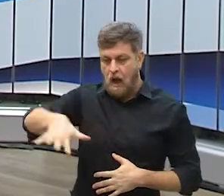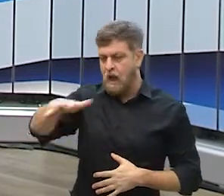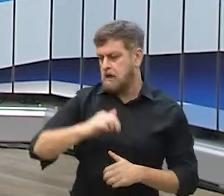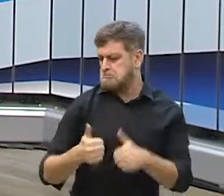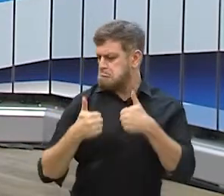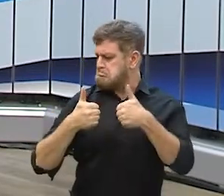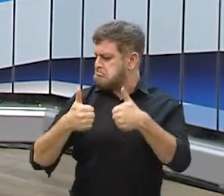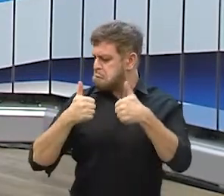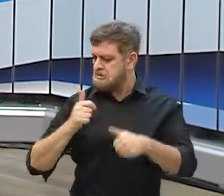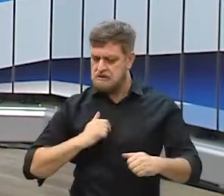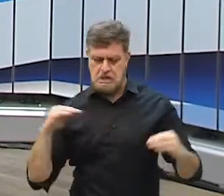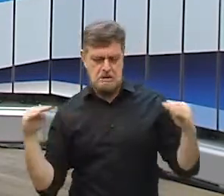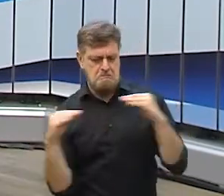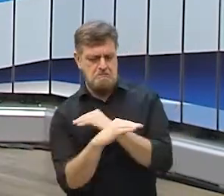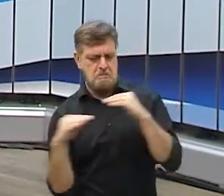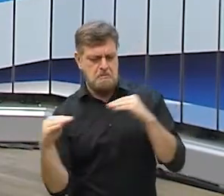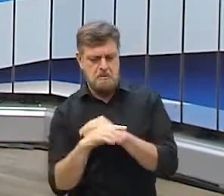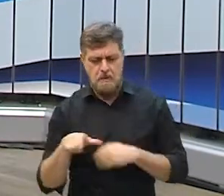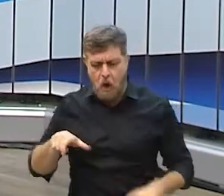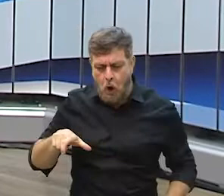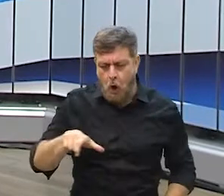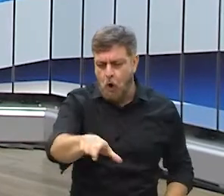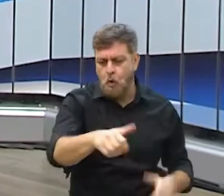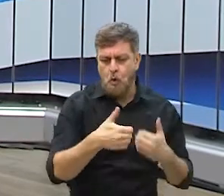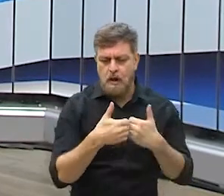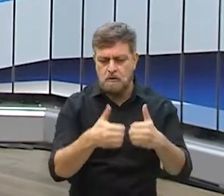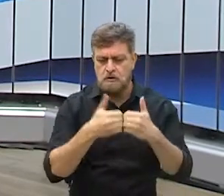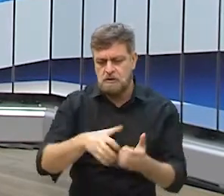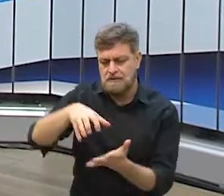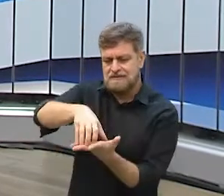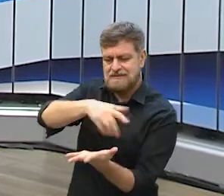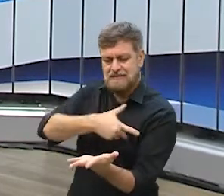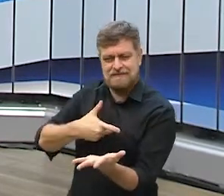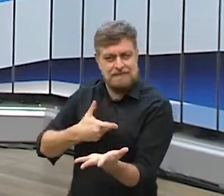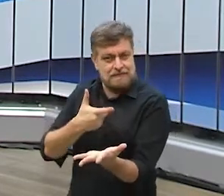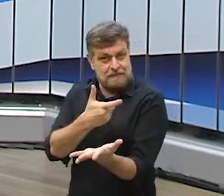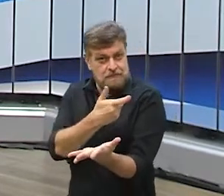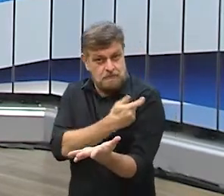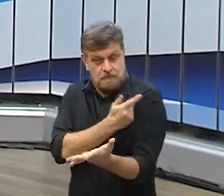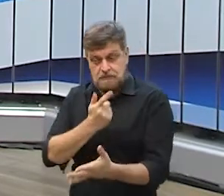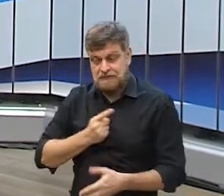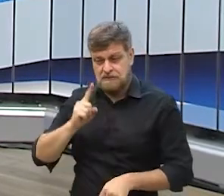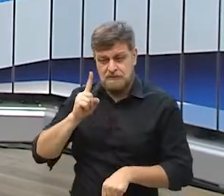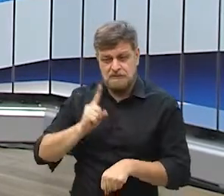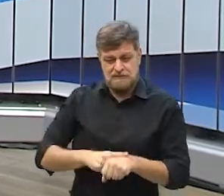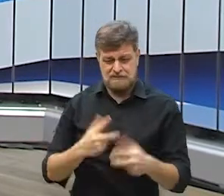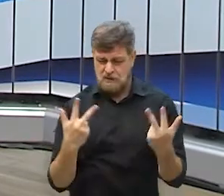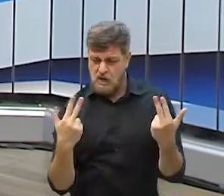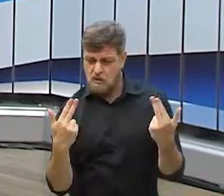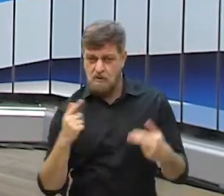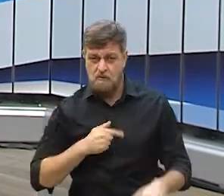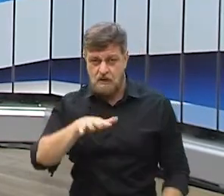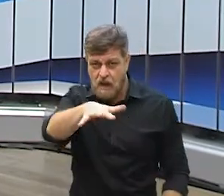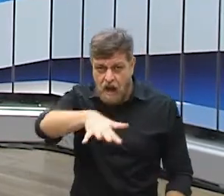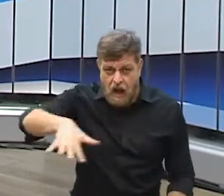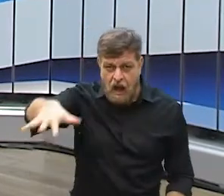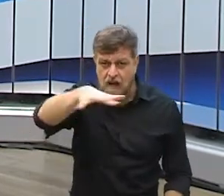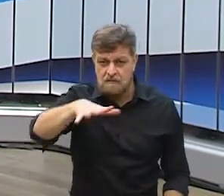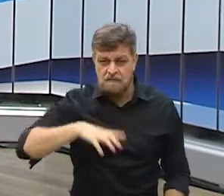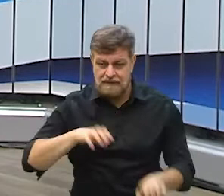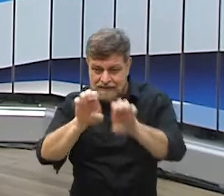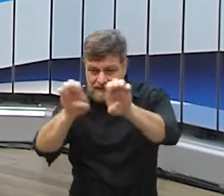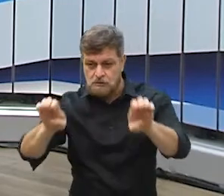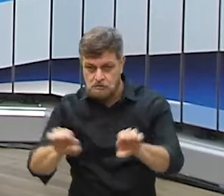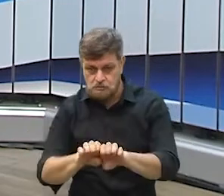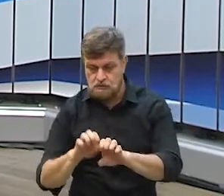promissora, sistema viário, BRT, centro de saúde. Então, ao mesmo tempo que a região vem se estruturando